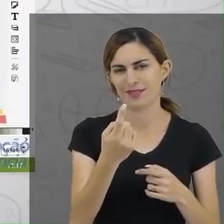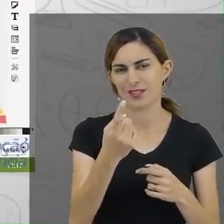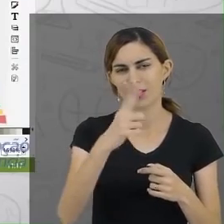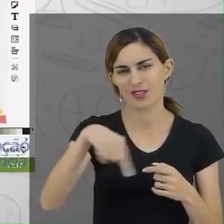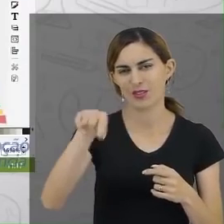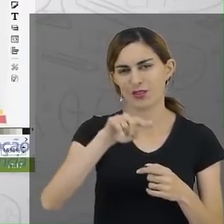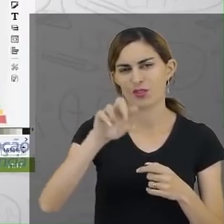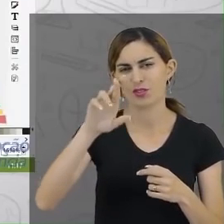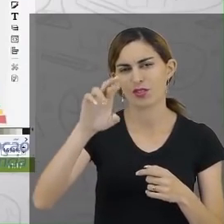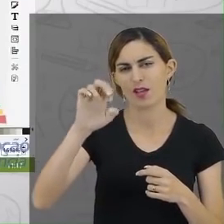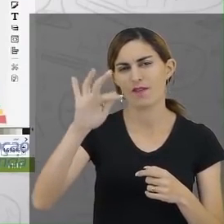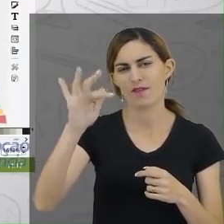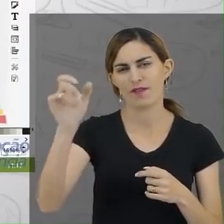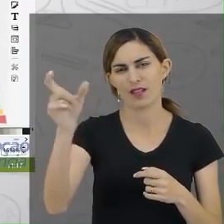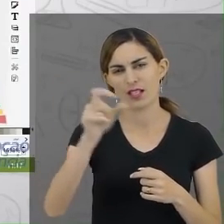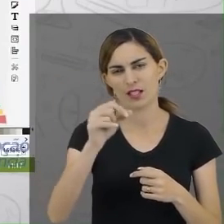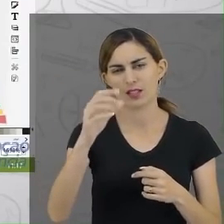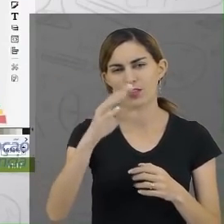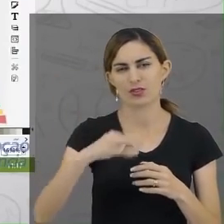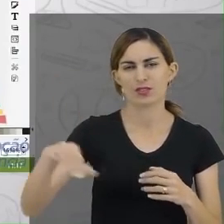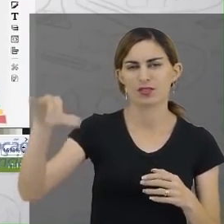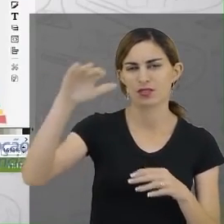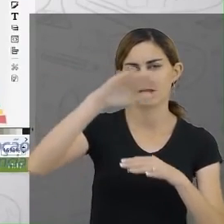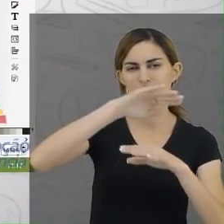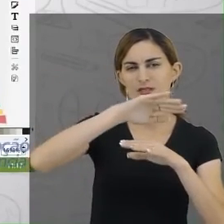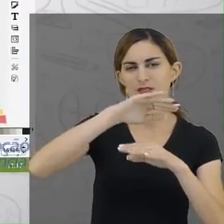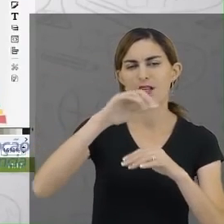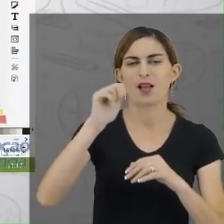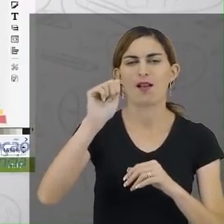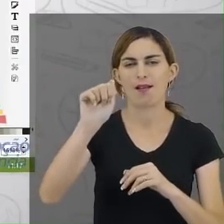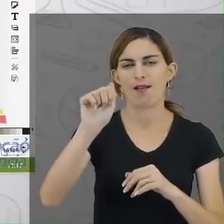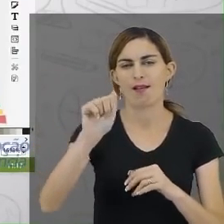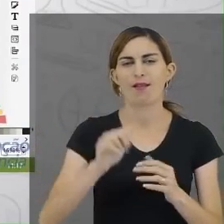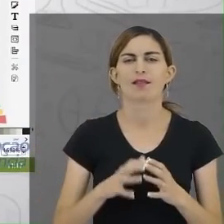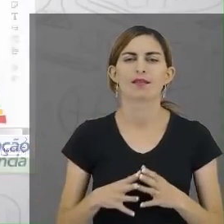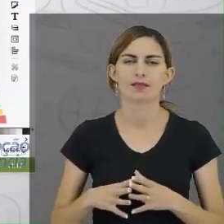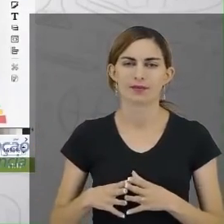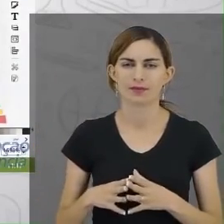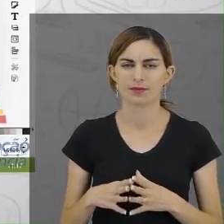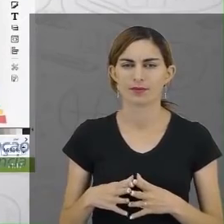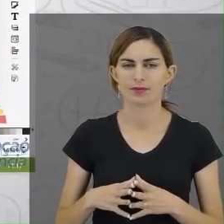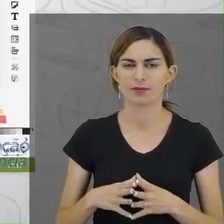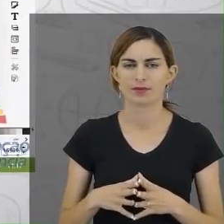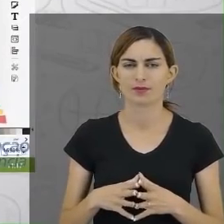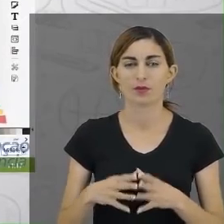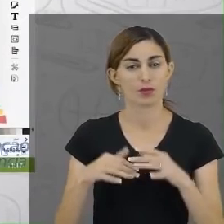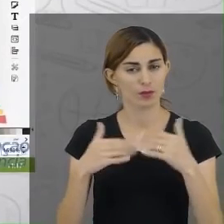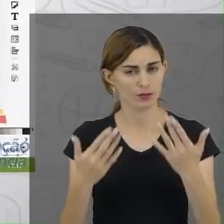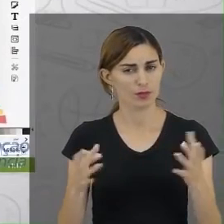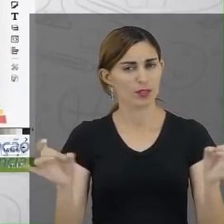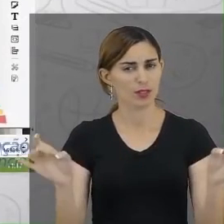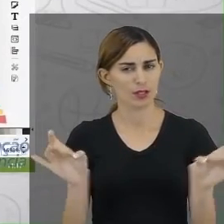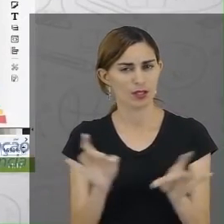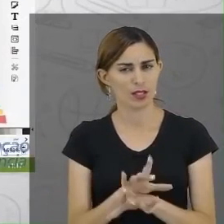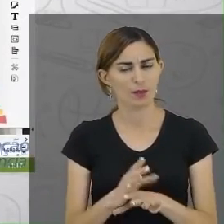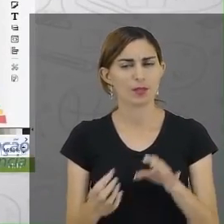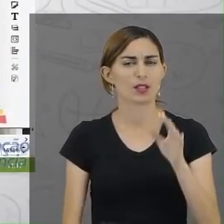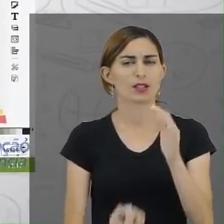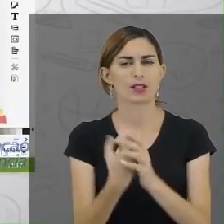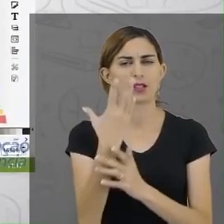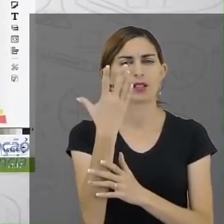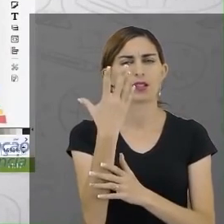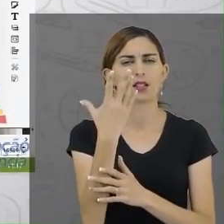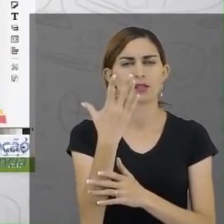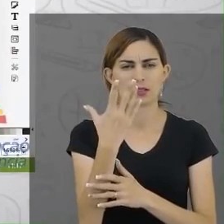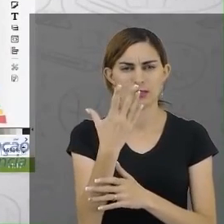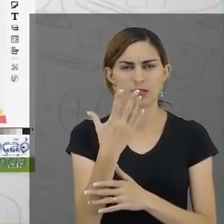agora que o nosso reflexo ele está por cima da letra A. Com isso terminamos a